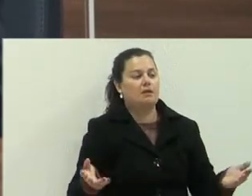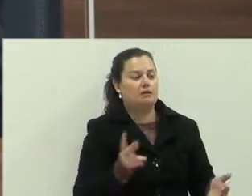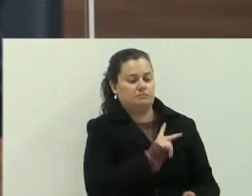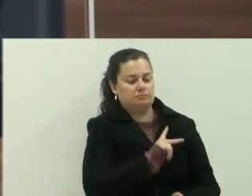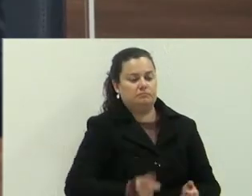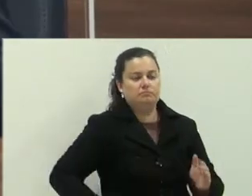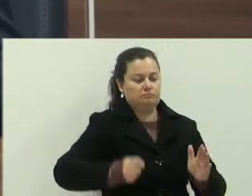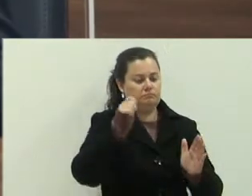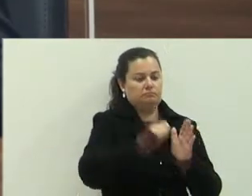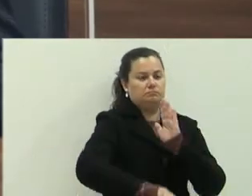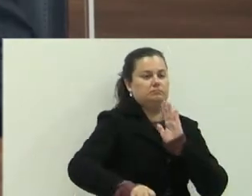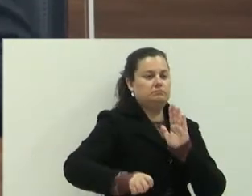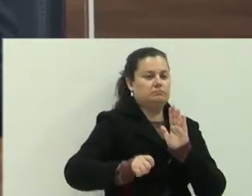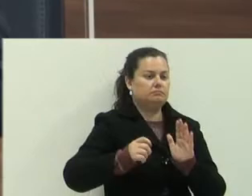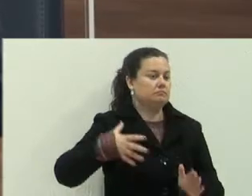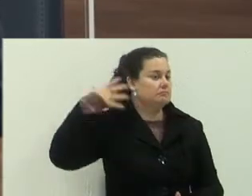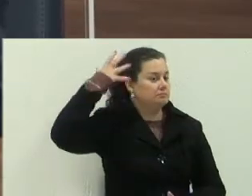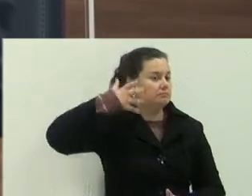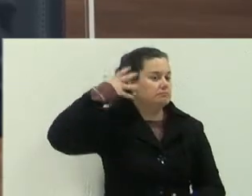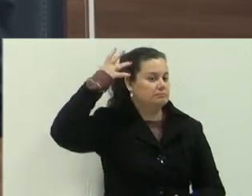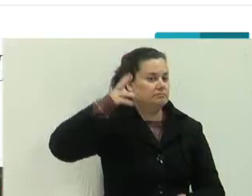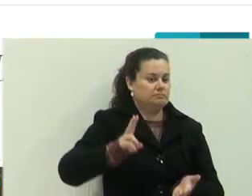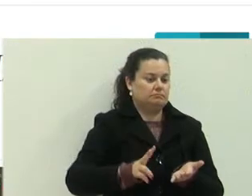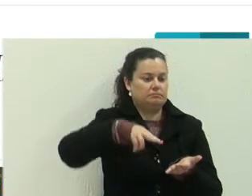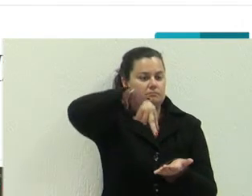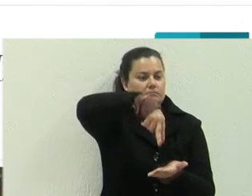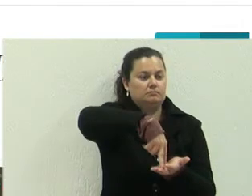a inscrição para a tribuna.